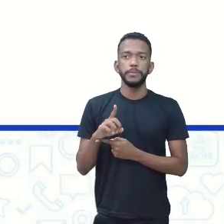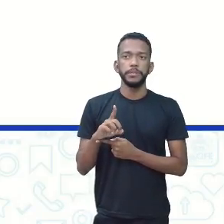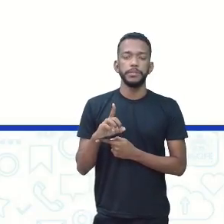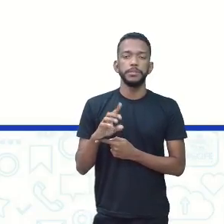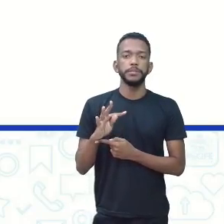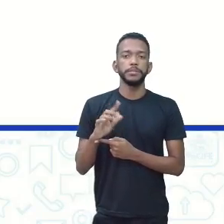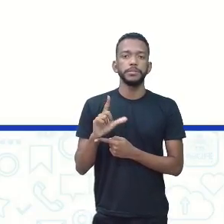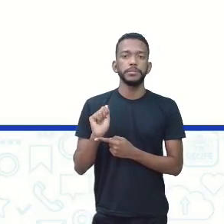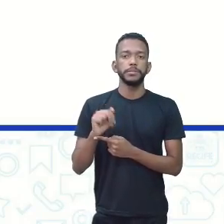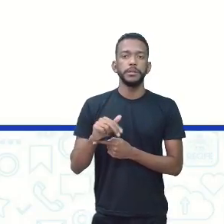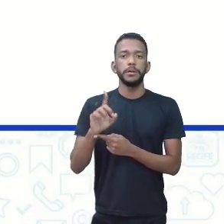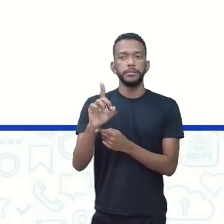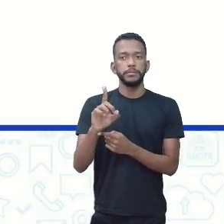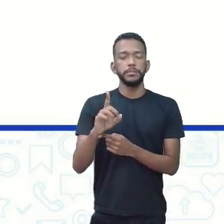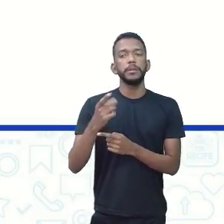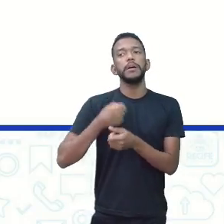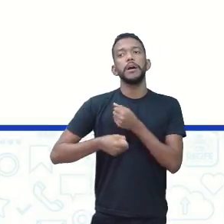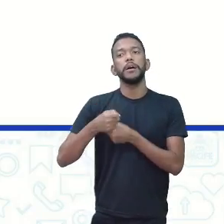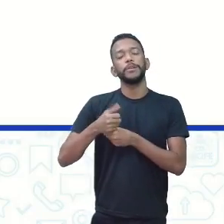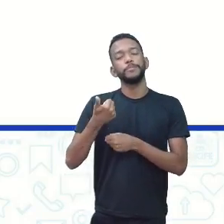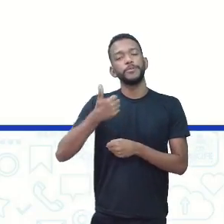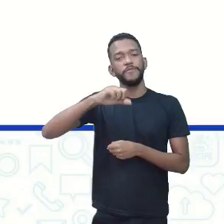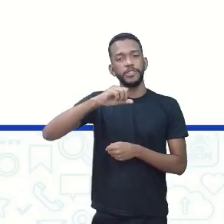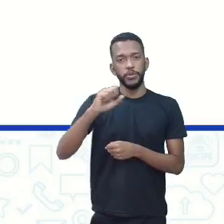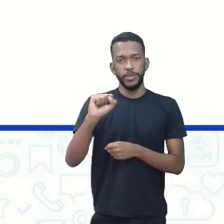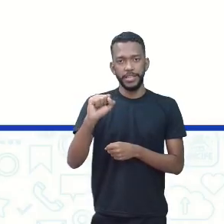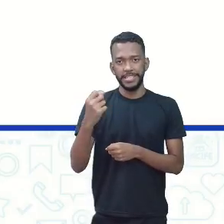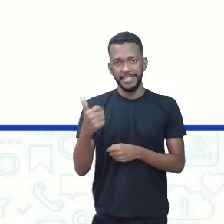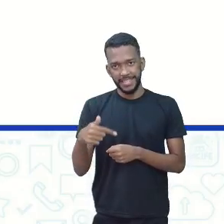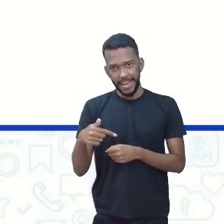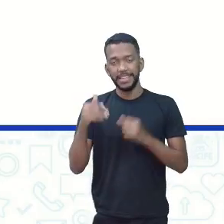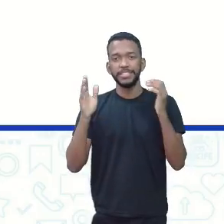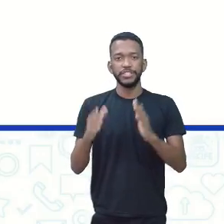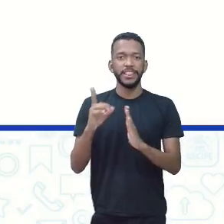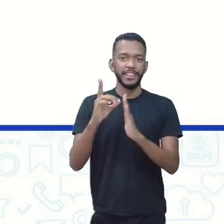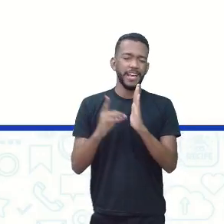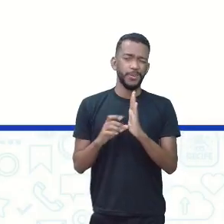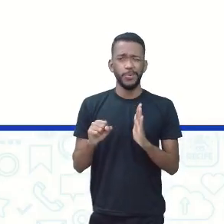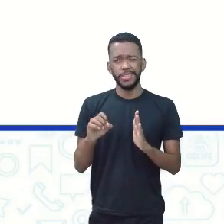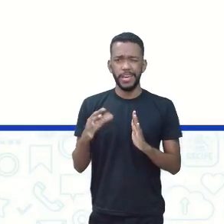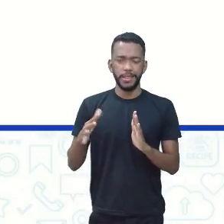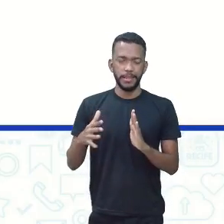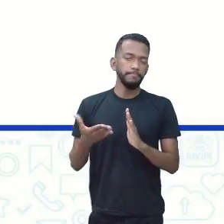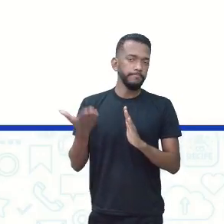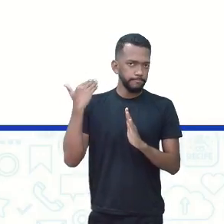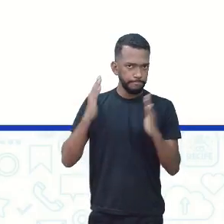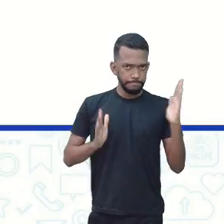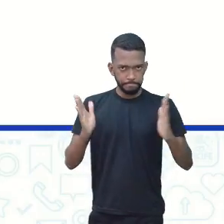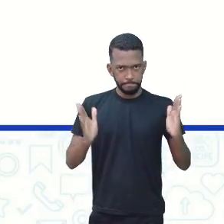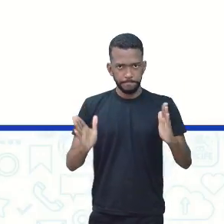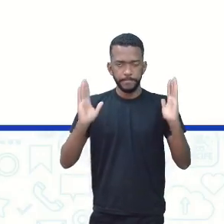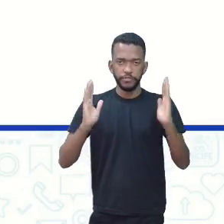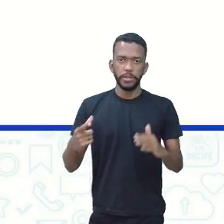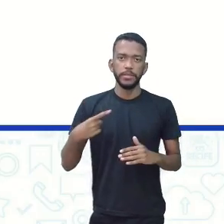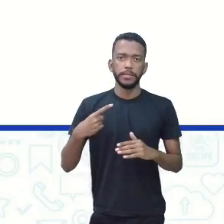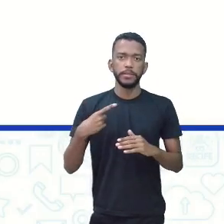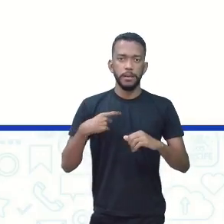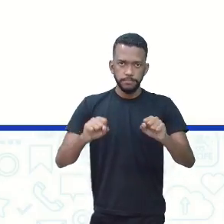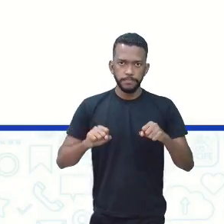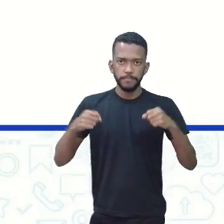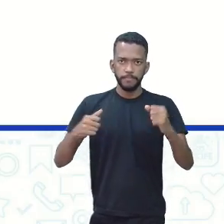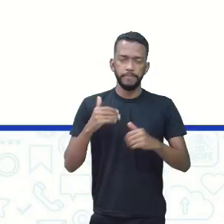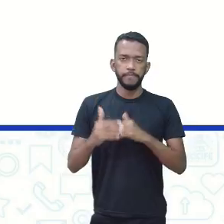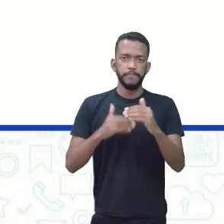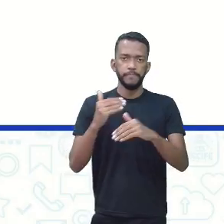em 1987, certo? Na década de 80, foi dando força sobre